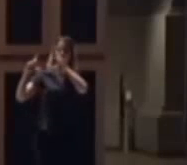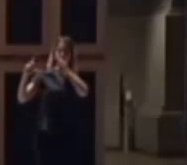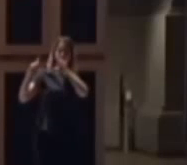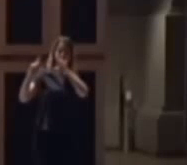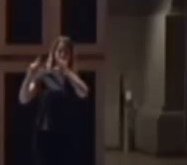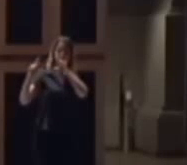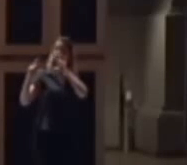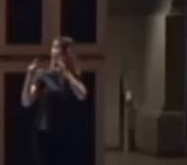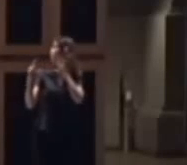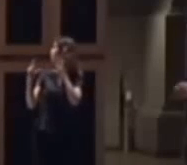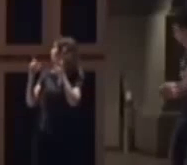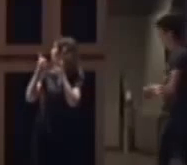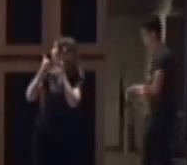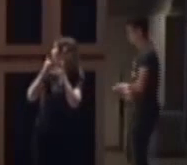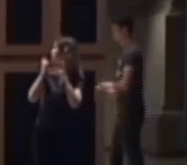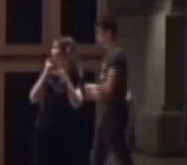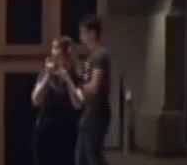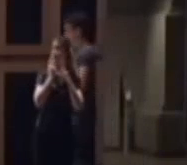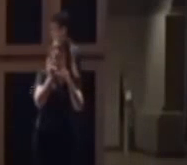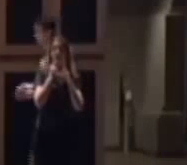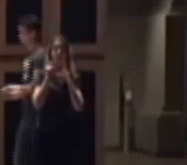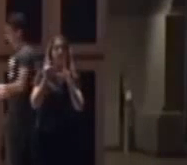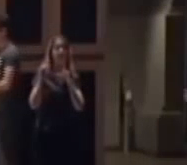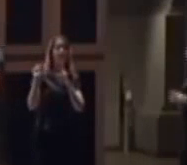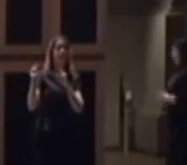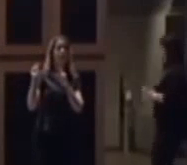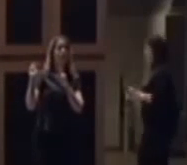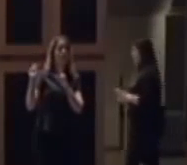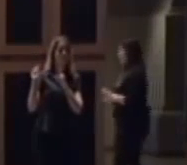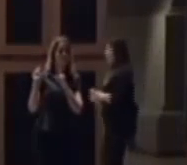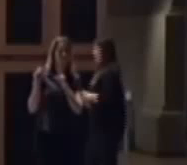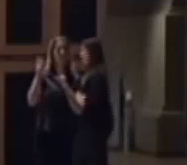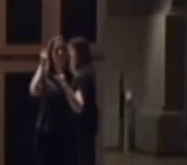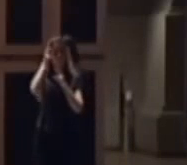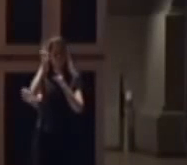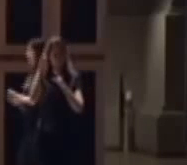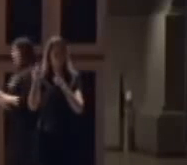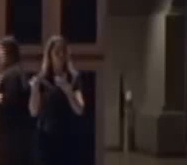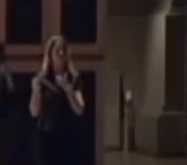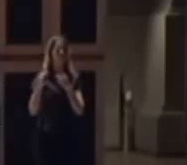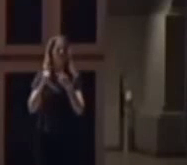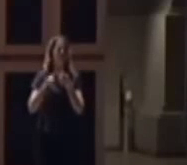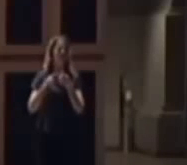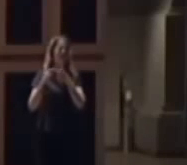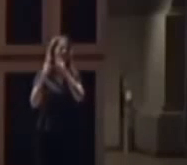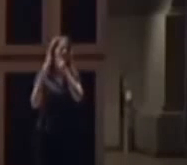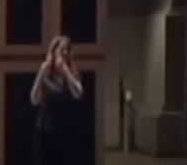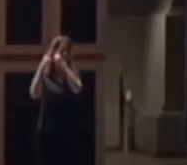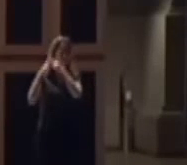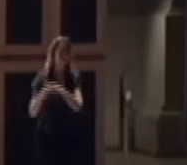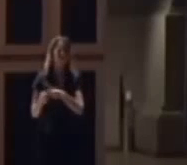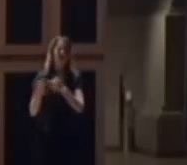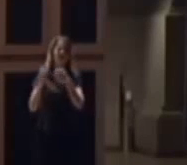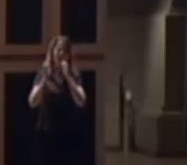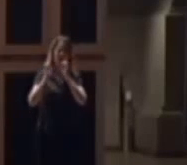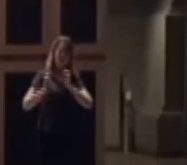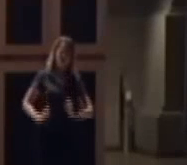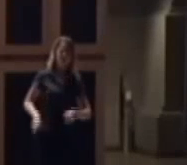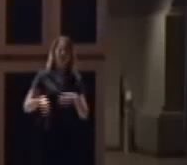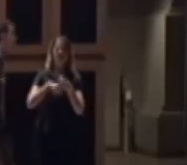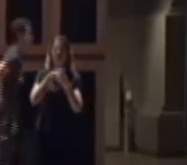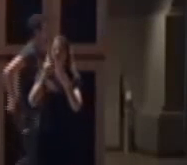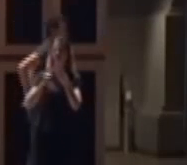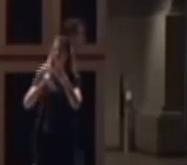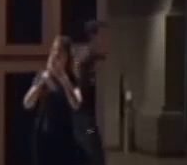Em vermelho ali é a cultura, e aí são outras áreas, então, defesa da ética, da paz e de outros valores, defesa dos